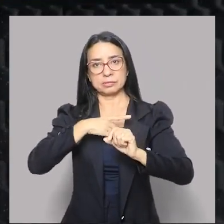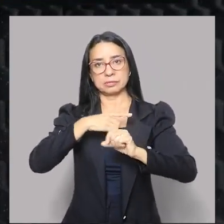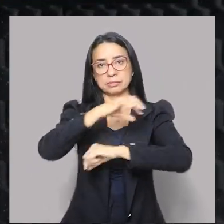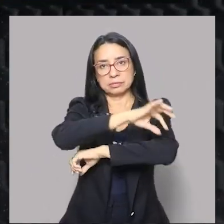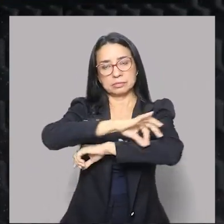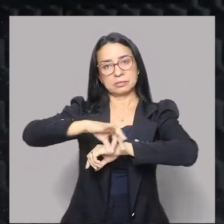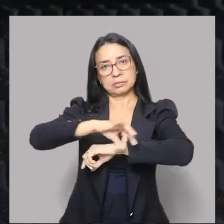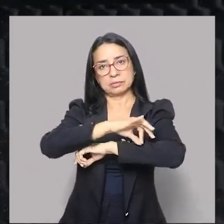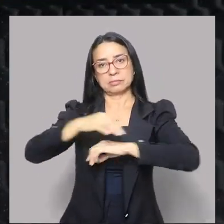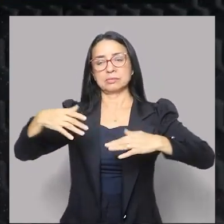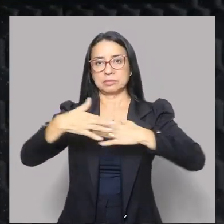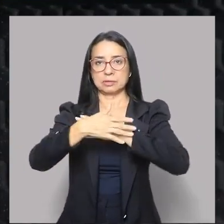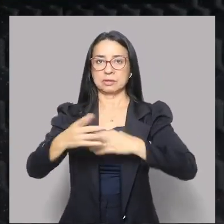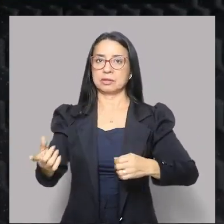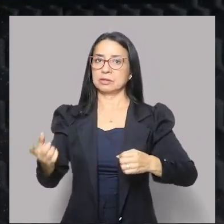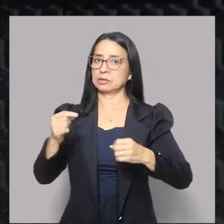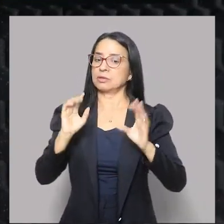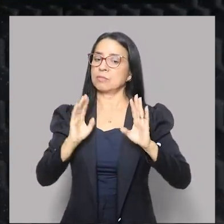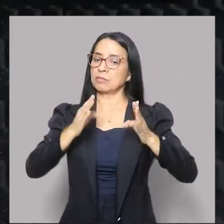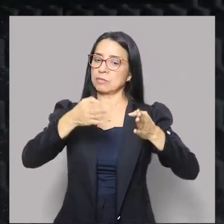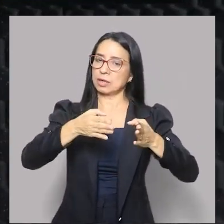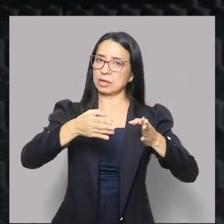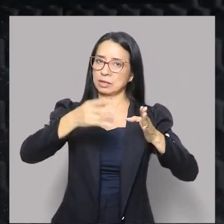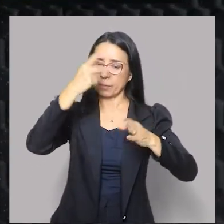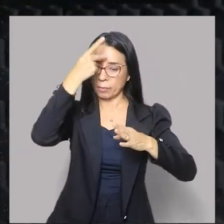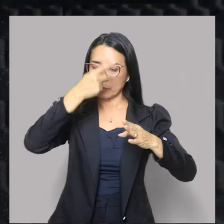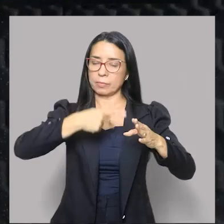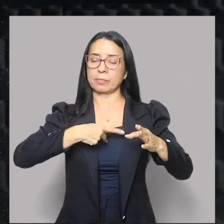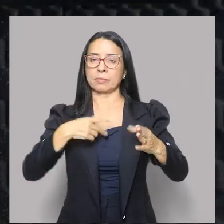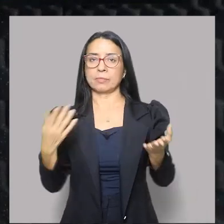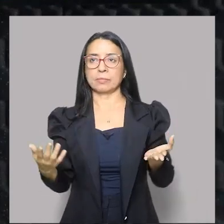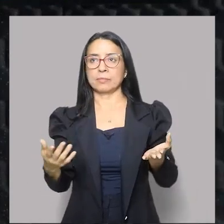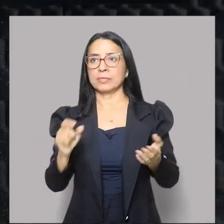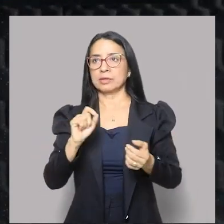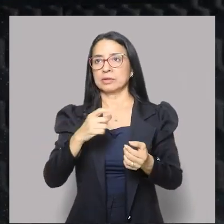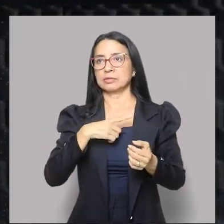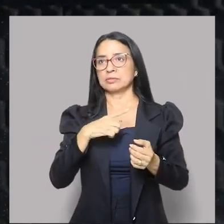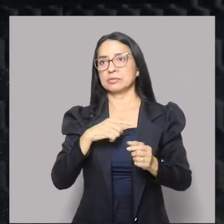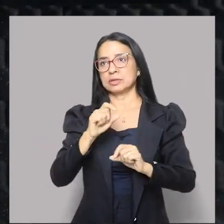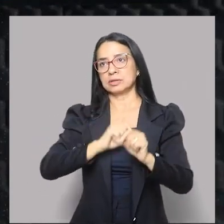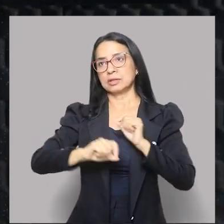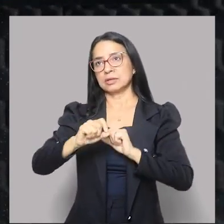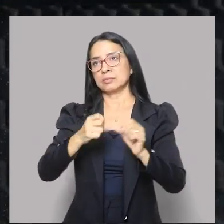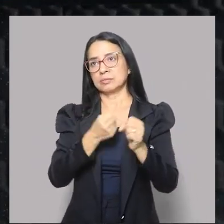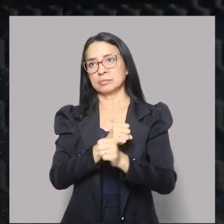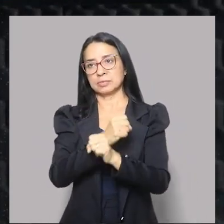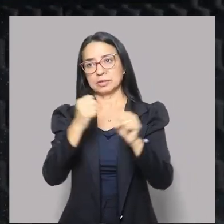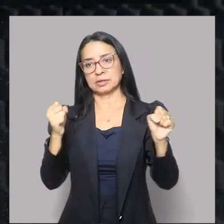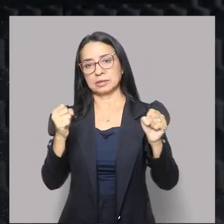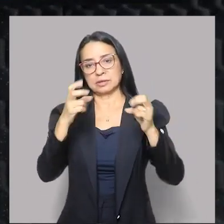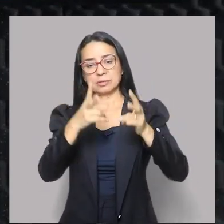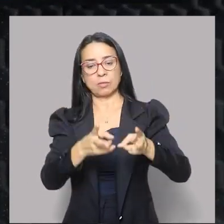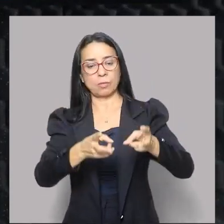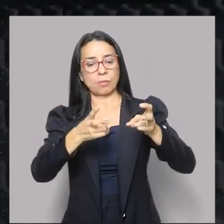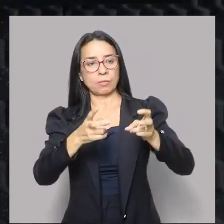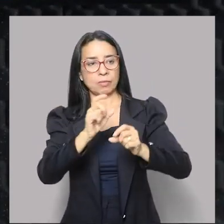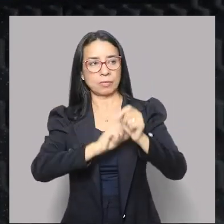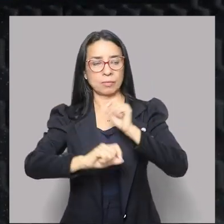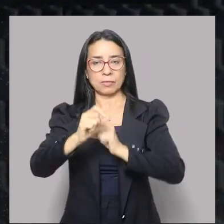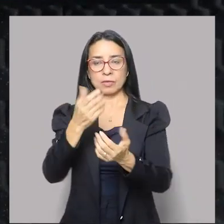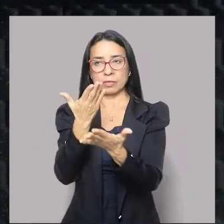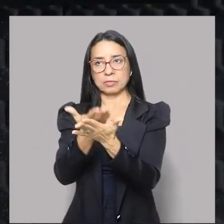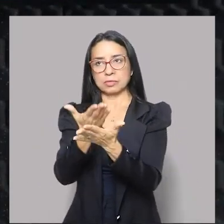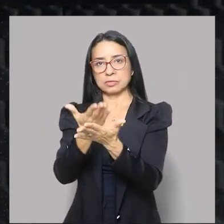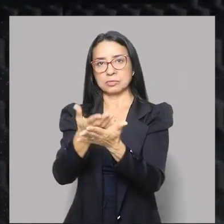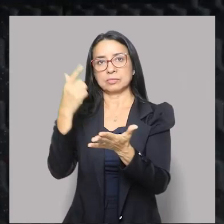da sua cidade não voltada para si. E aí, isso traz uma das grandes concepções dos